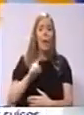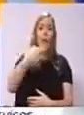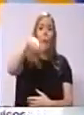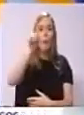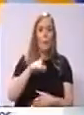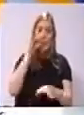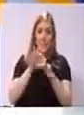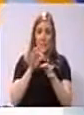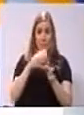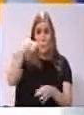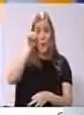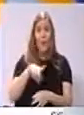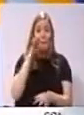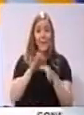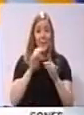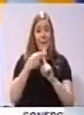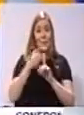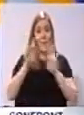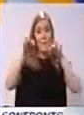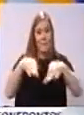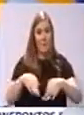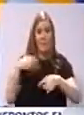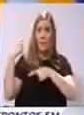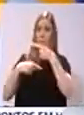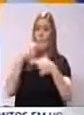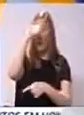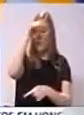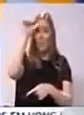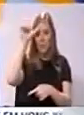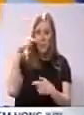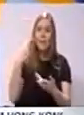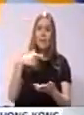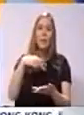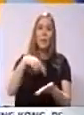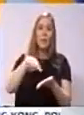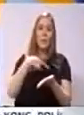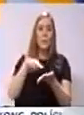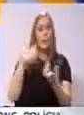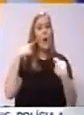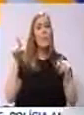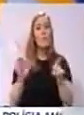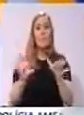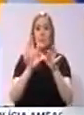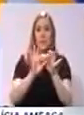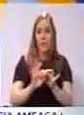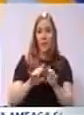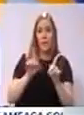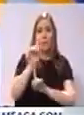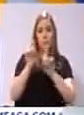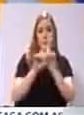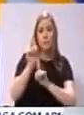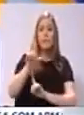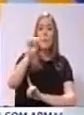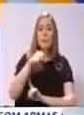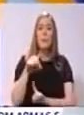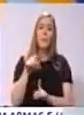No dia 1 de setembro a feira termina, como tradicionalmente no domingo, com um espetáculo piromusical produzido por uma empresa de Penafiel, que é uma referência na